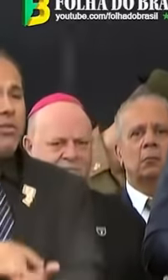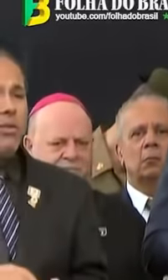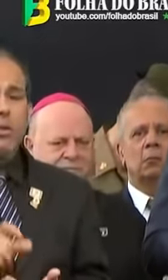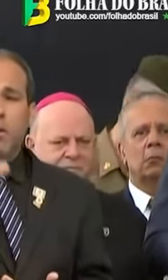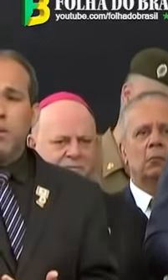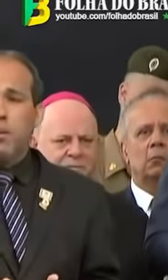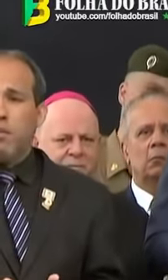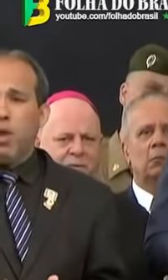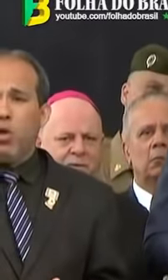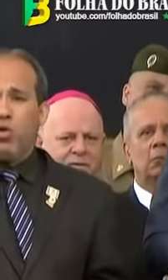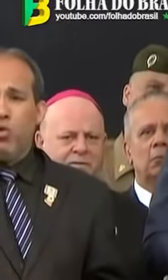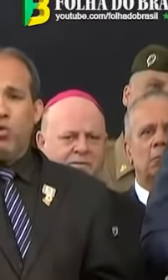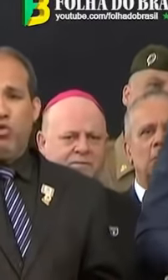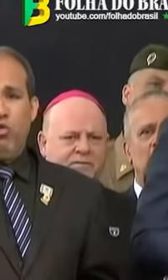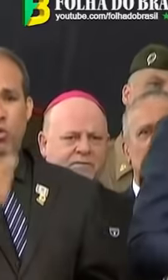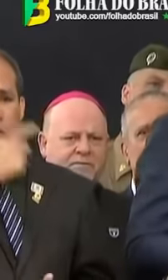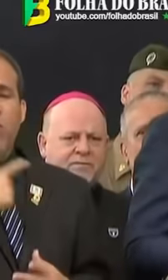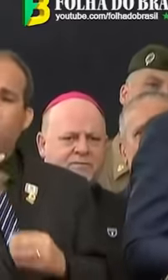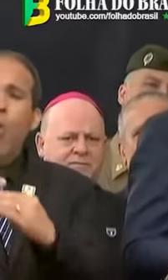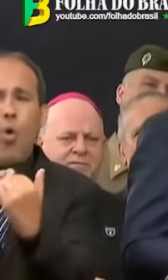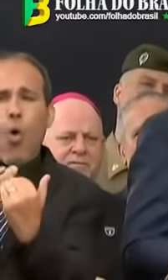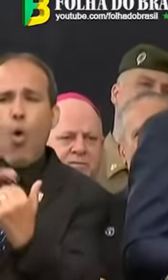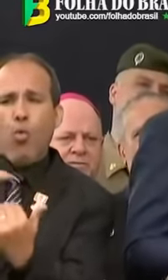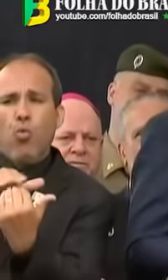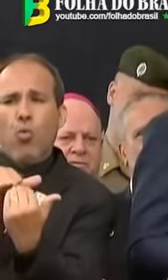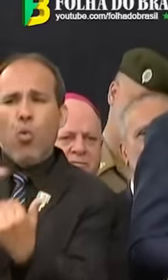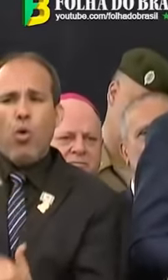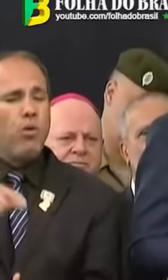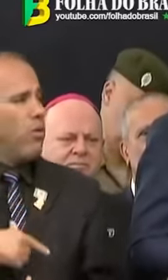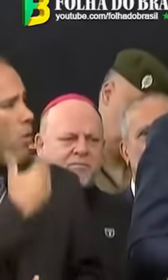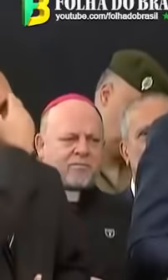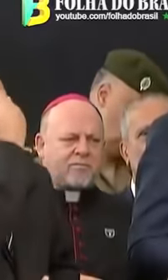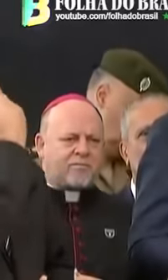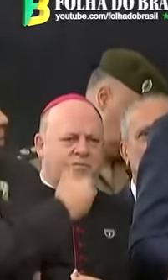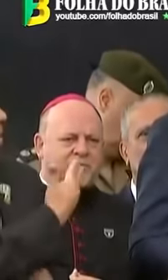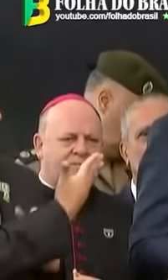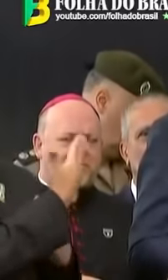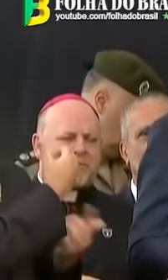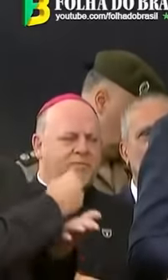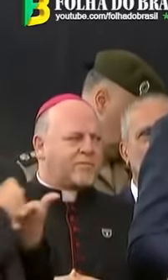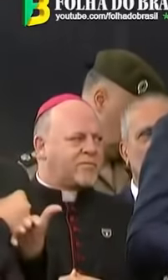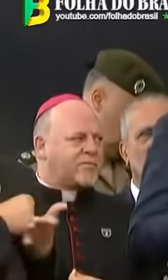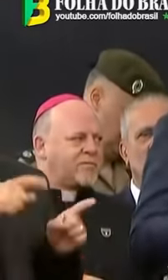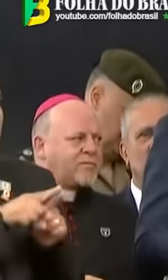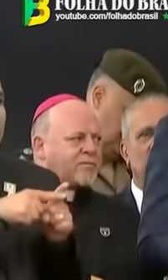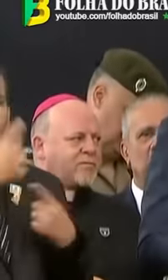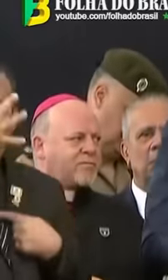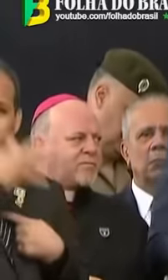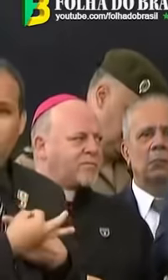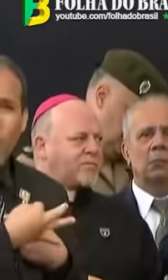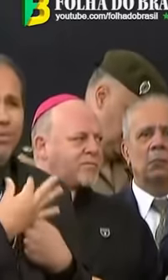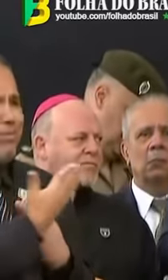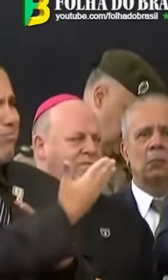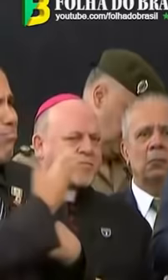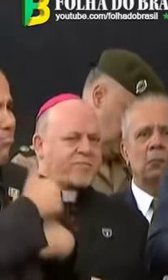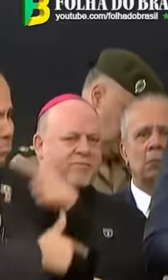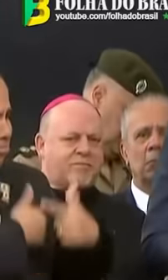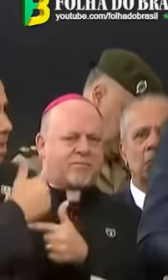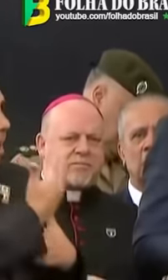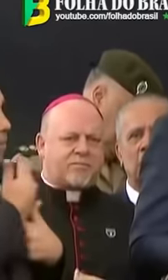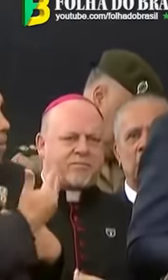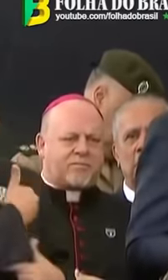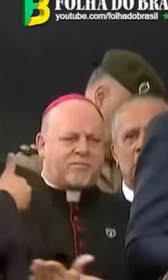Scaff, presente, endossou isso. Scaff, obrigado pelo apoio, pela consideração, por tudo que você fez até o